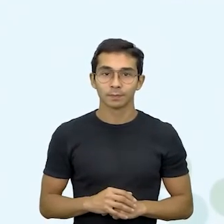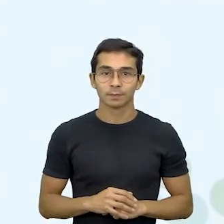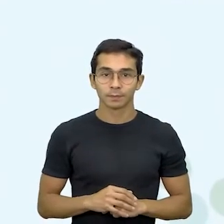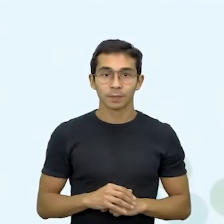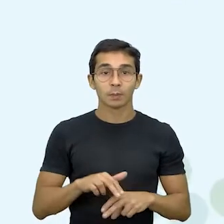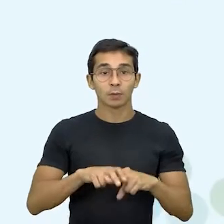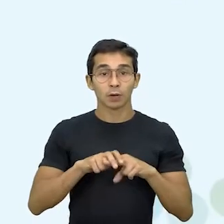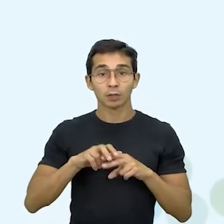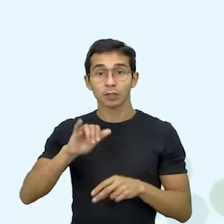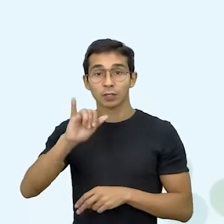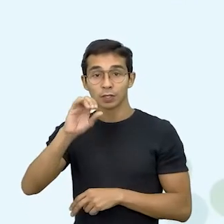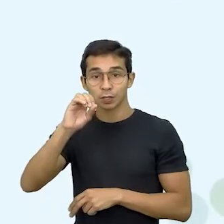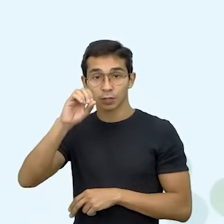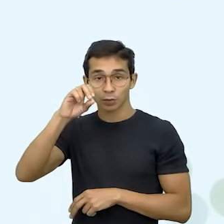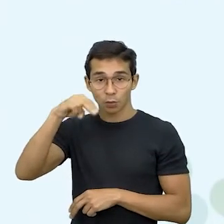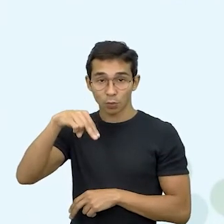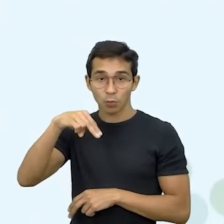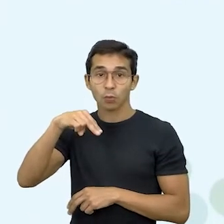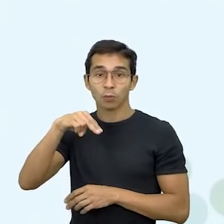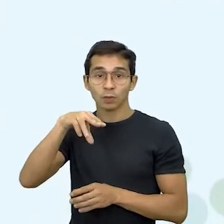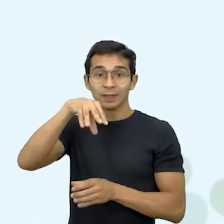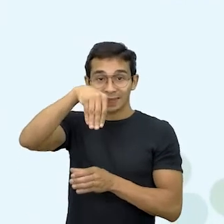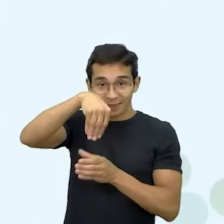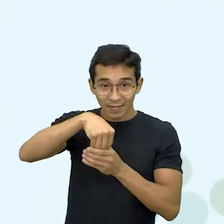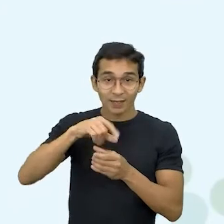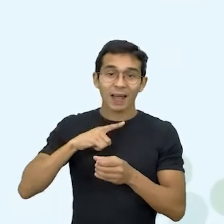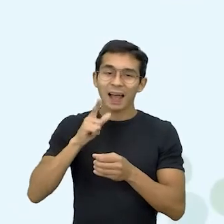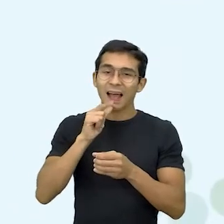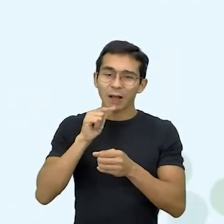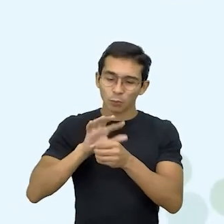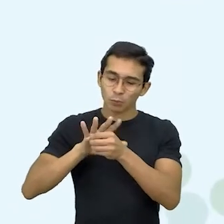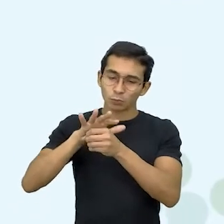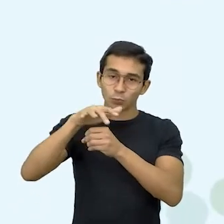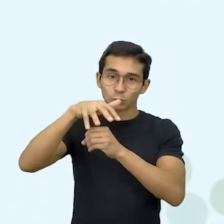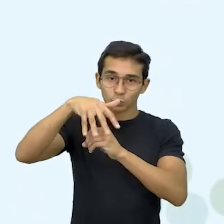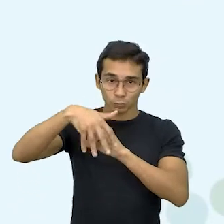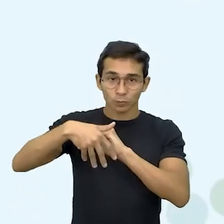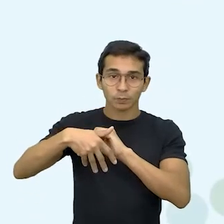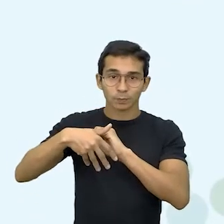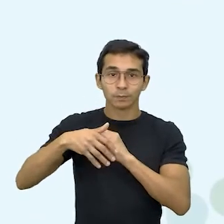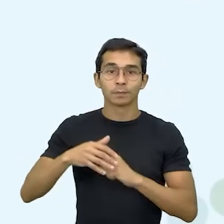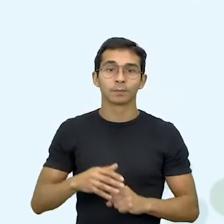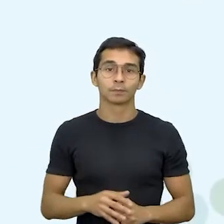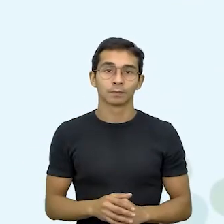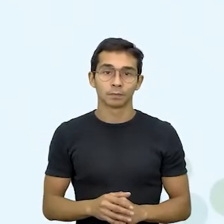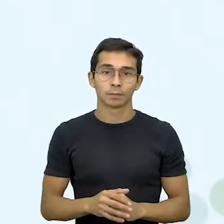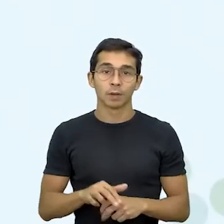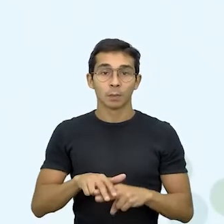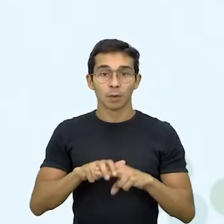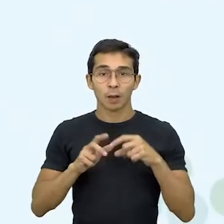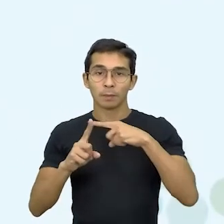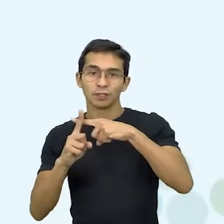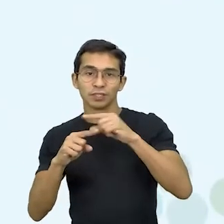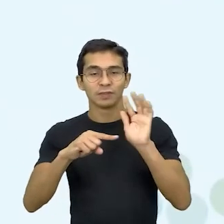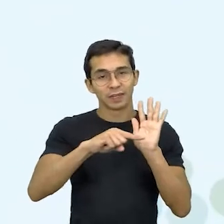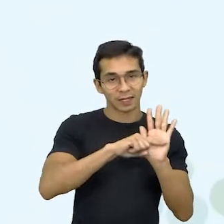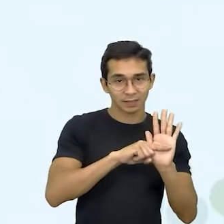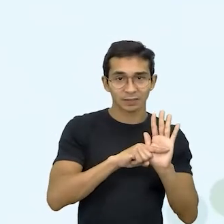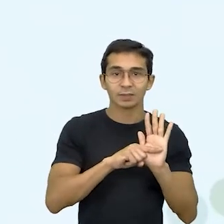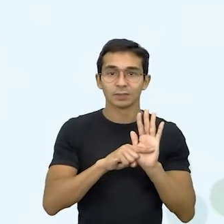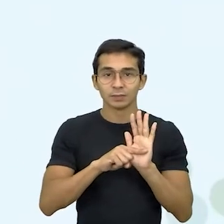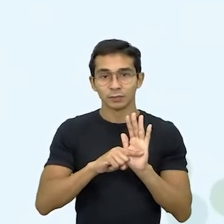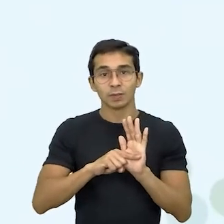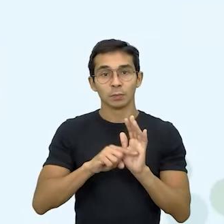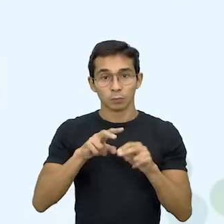iônico ou polar ficar recoberto por moléculas de água, em virtude das suas cargas de sinais diferentes. Então, eles são atraídos